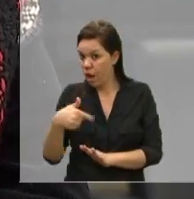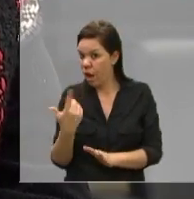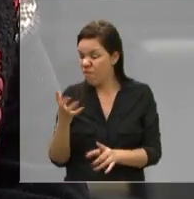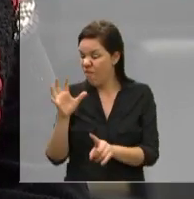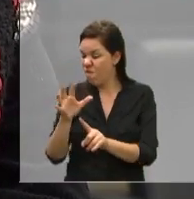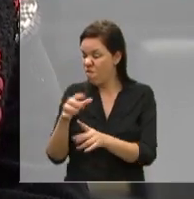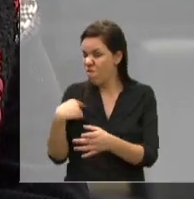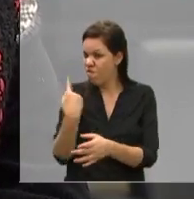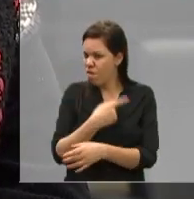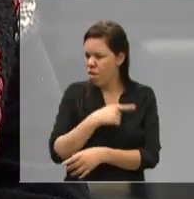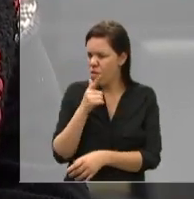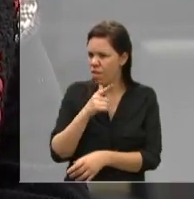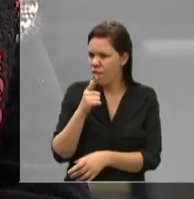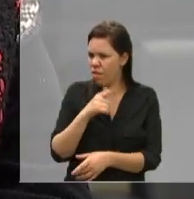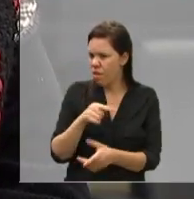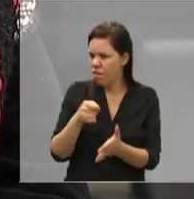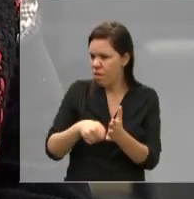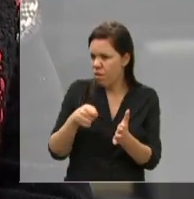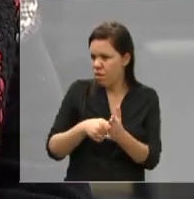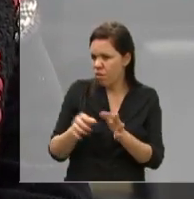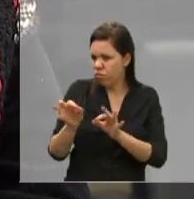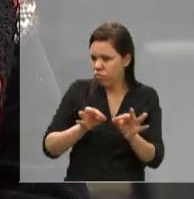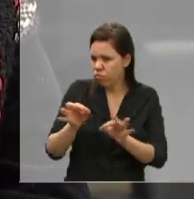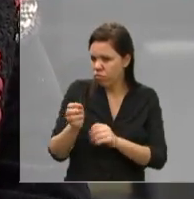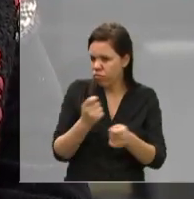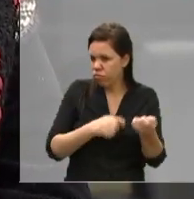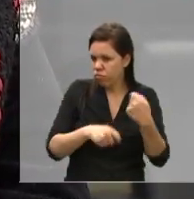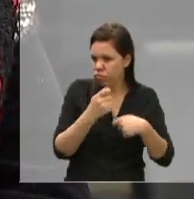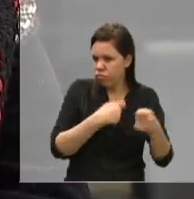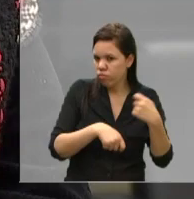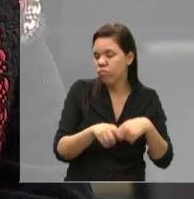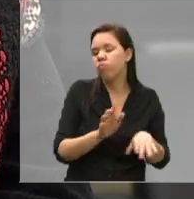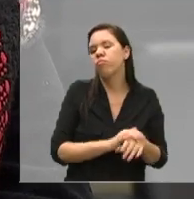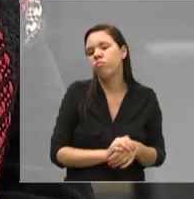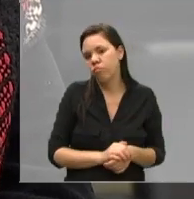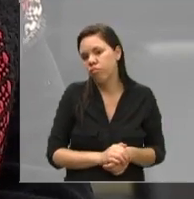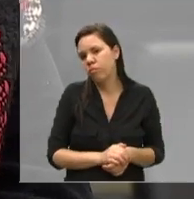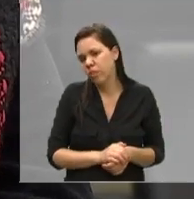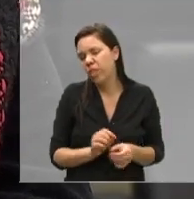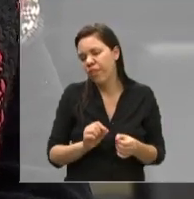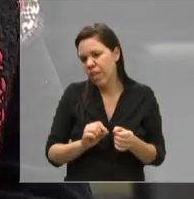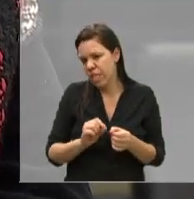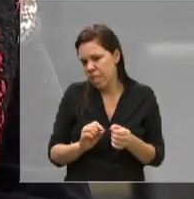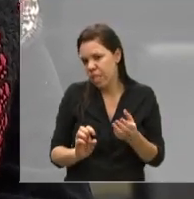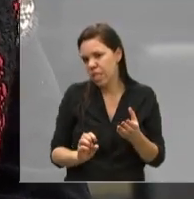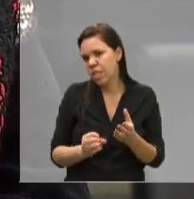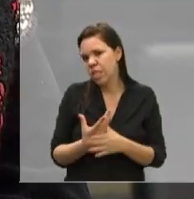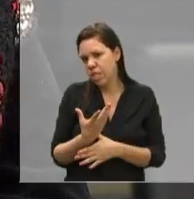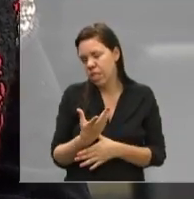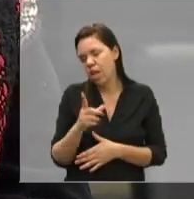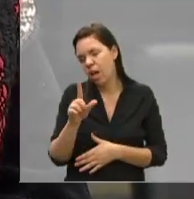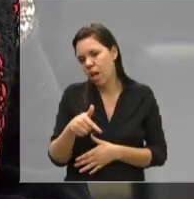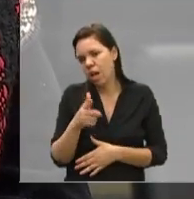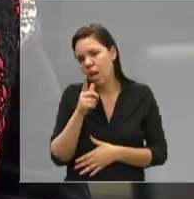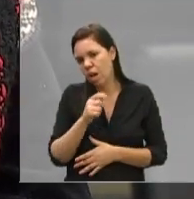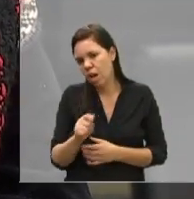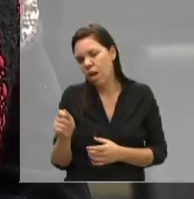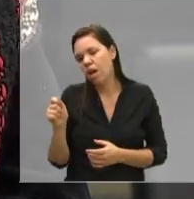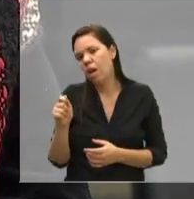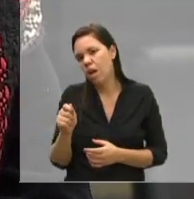pressão que a gente consegue, de forma organizada, fazer e acontecer. Essa foi a conquista da